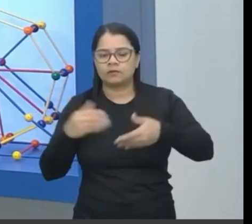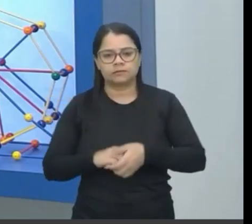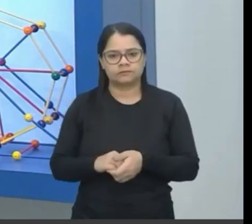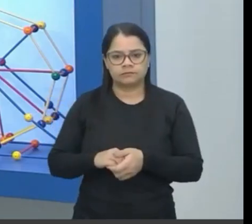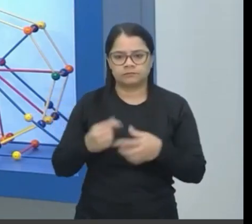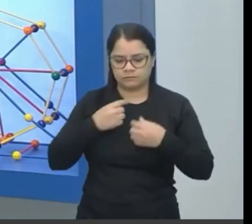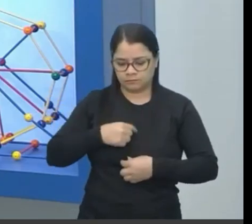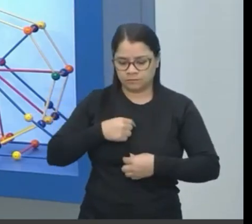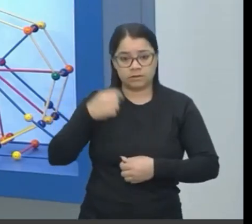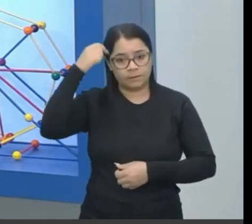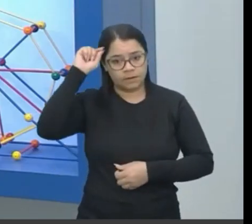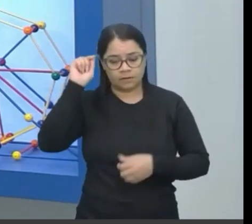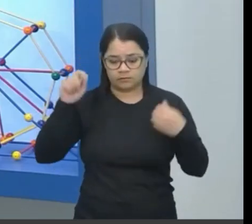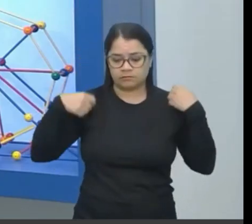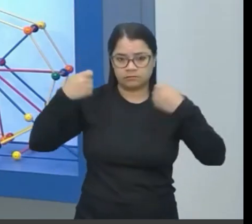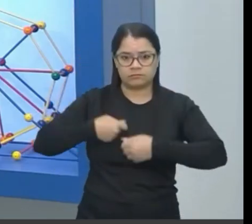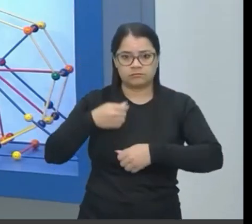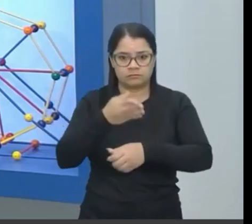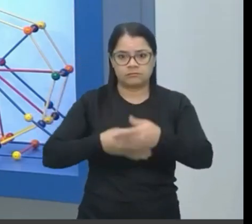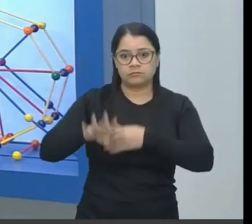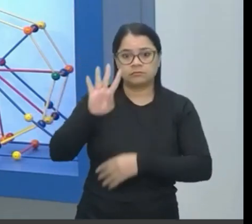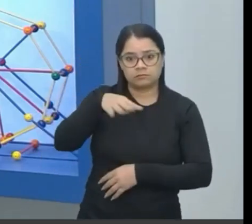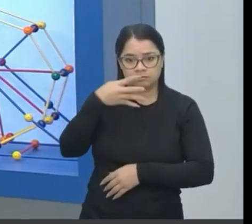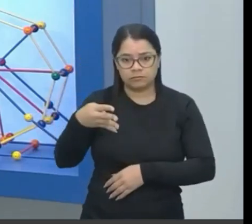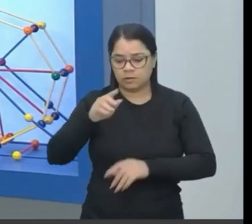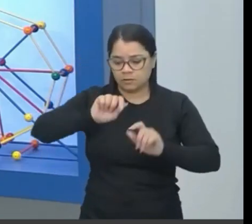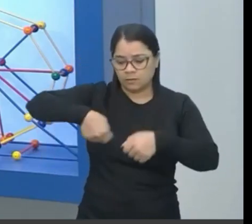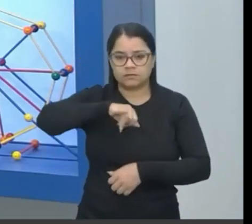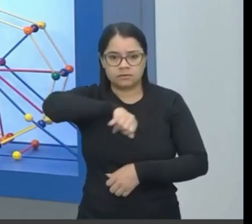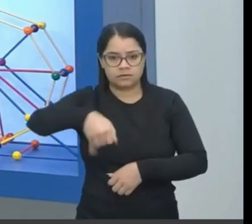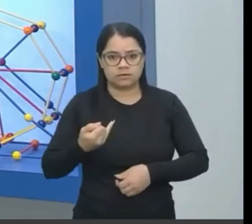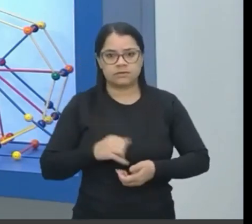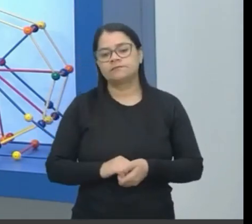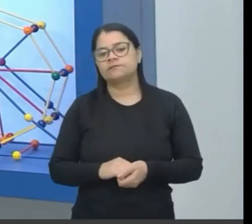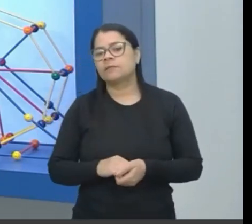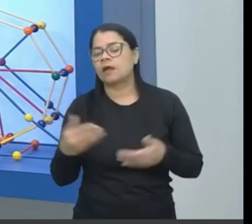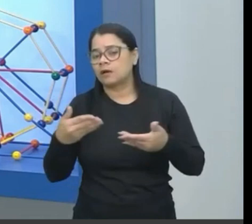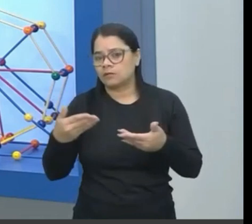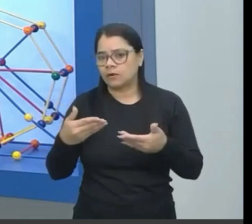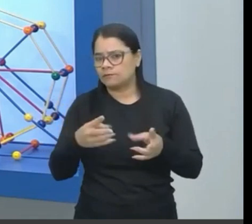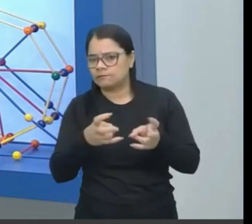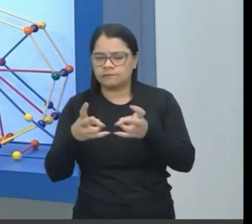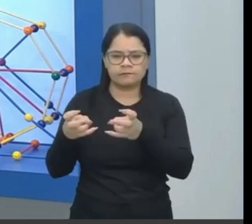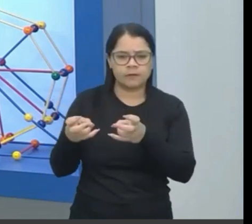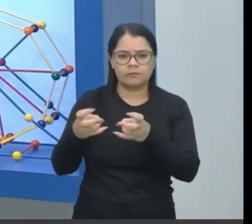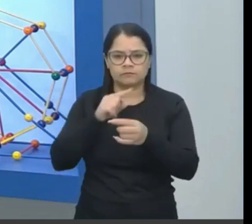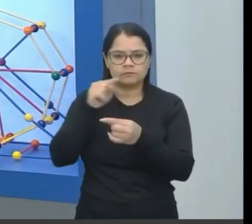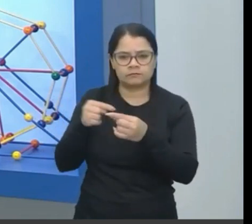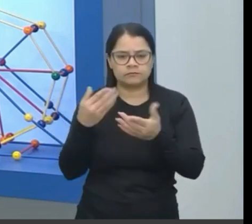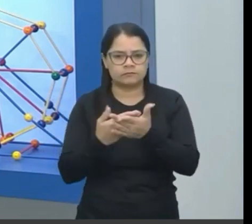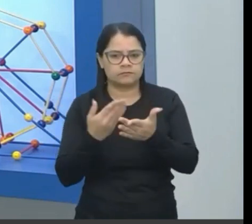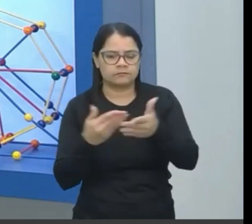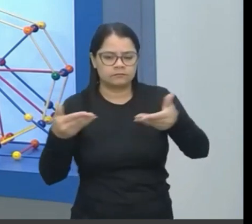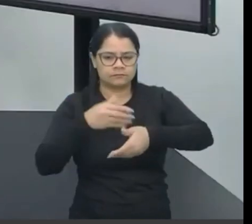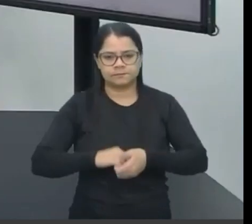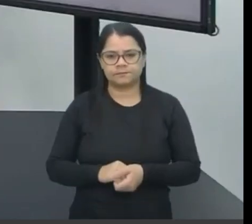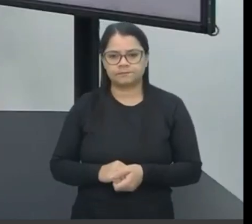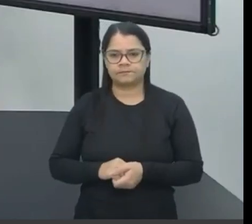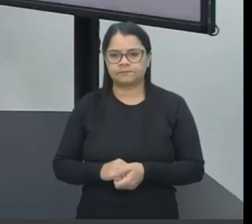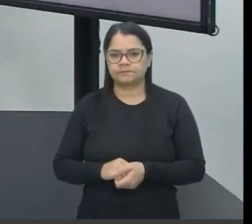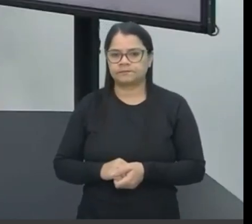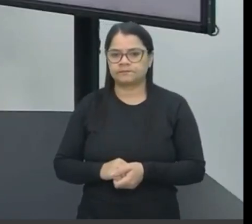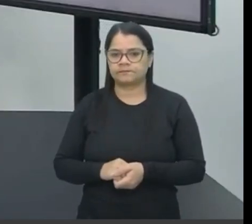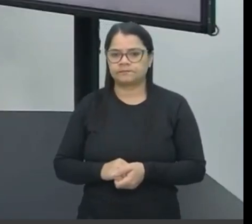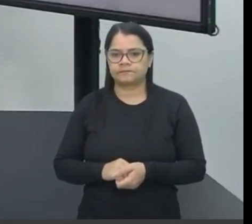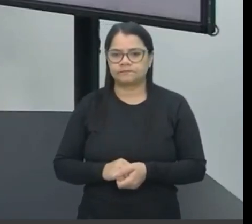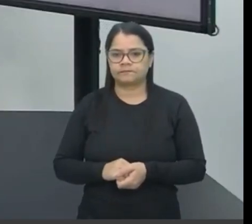uma camiseta preta com uma jaqueta xadrez por cima e uma calça jeans. Vamos agora verificar os objetivos da nossa aula de hoje?